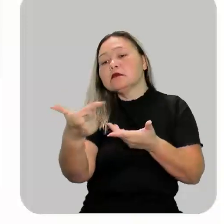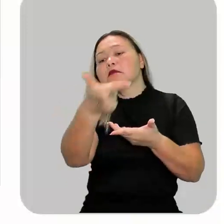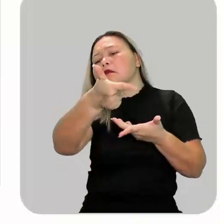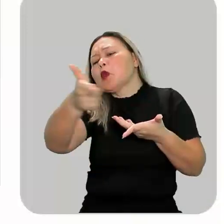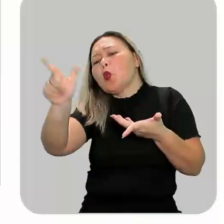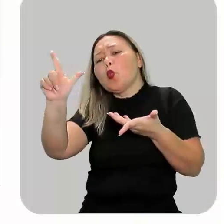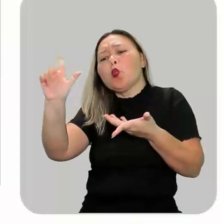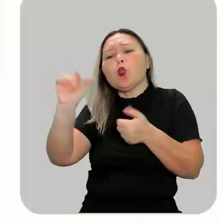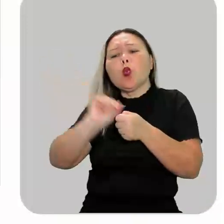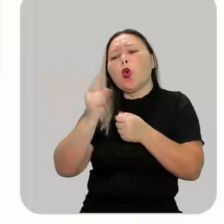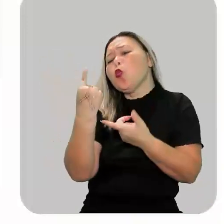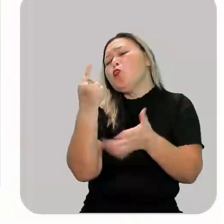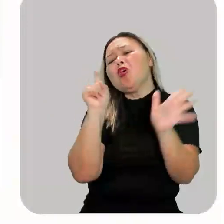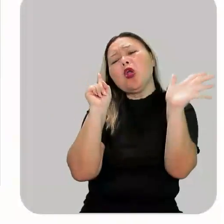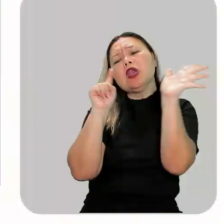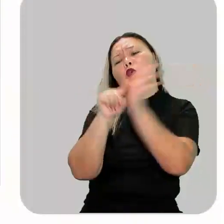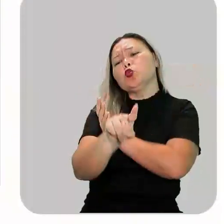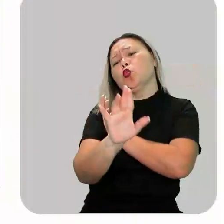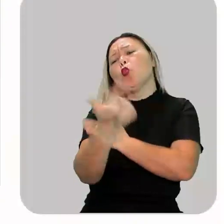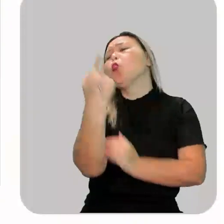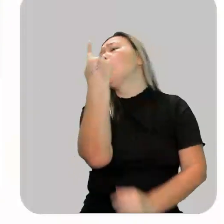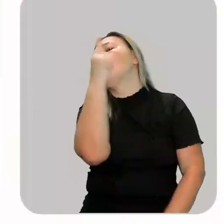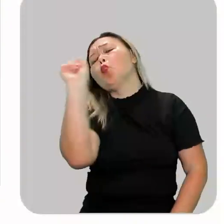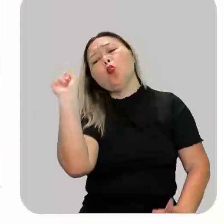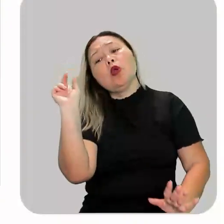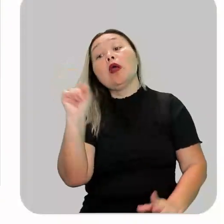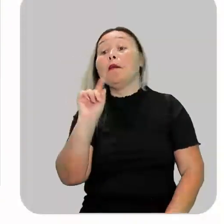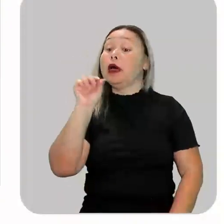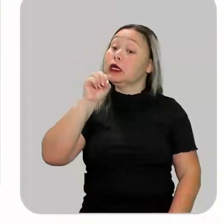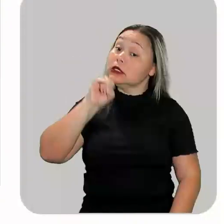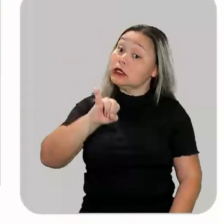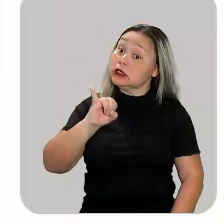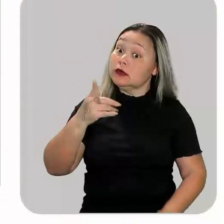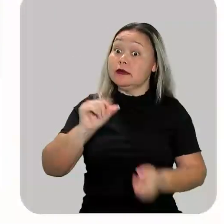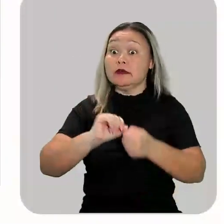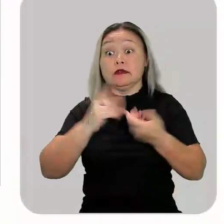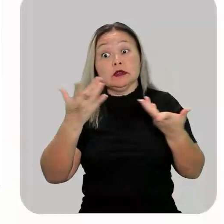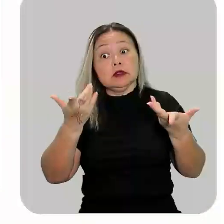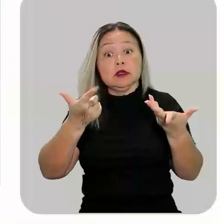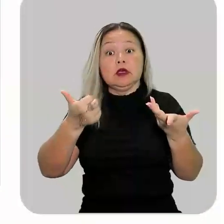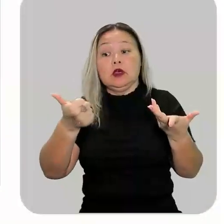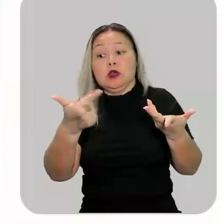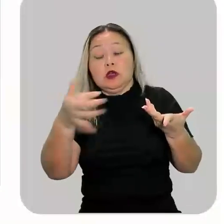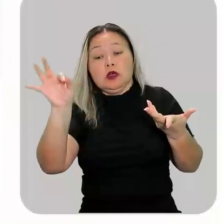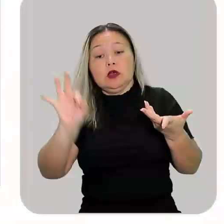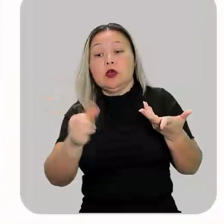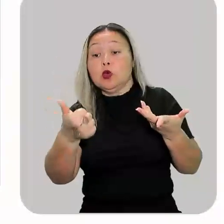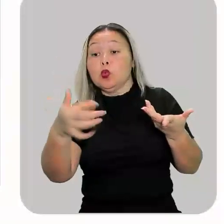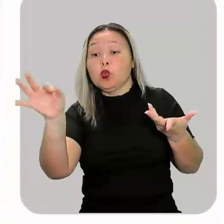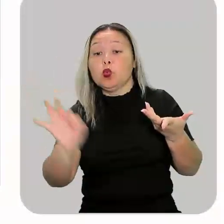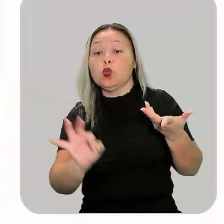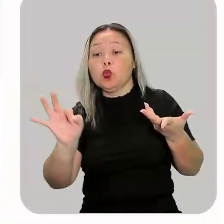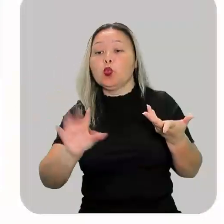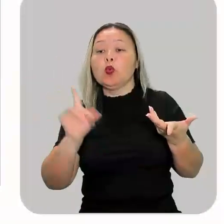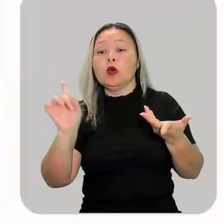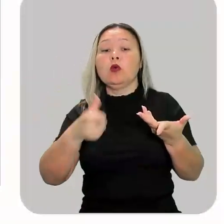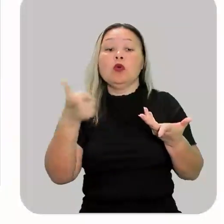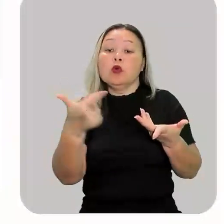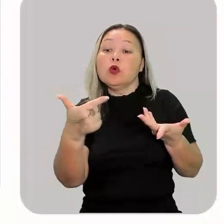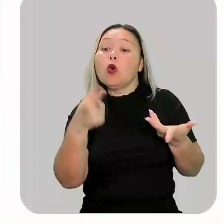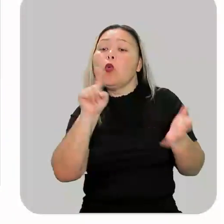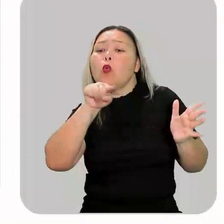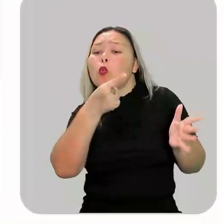aqueles que caem geralmente uma questão, só cai uma. Mas se você vacilar, olha, 12% da prova é aquela que só